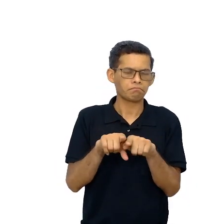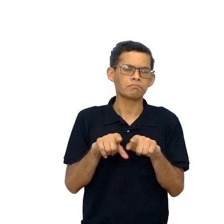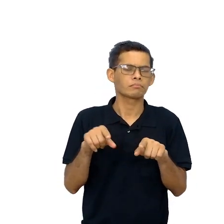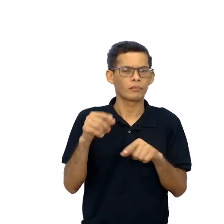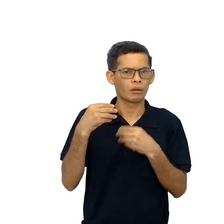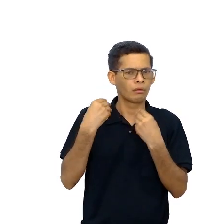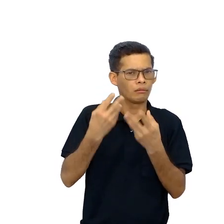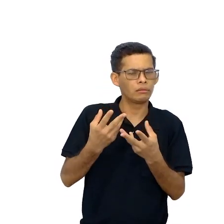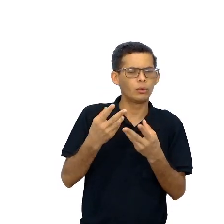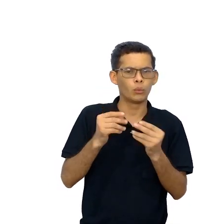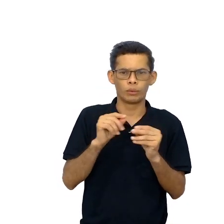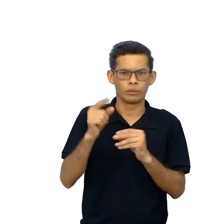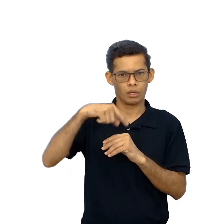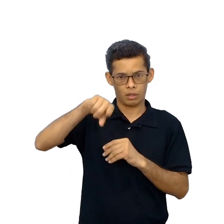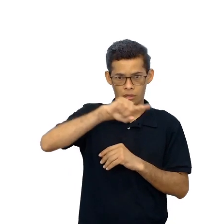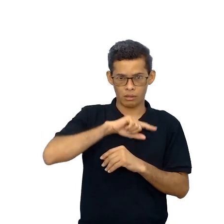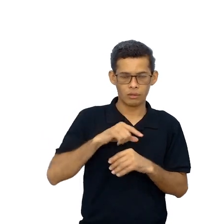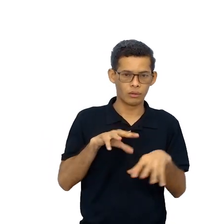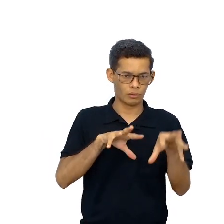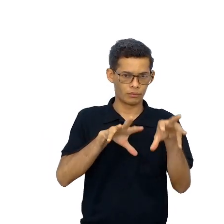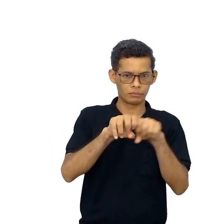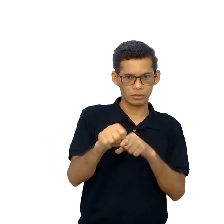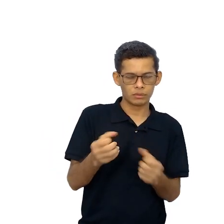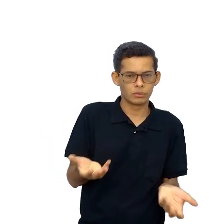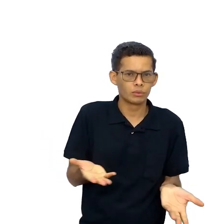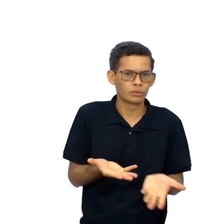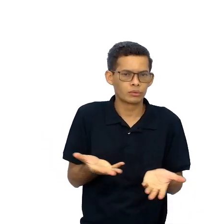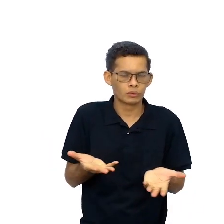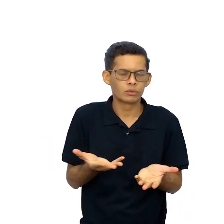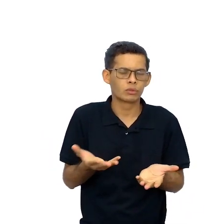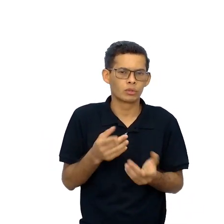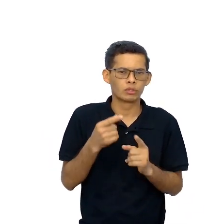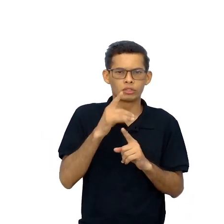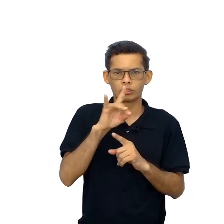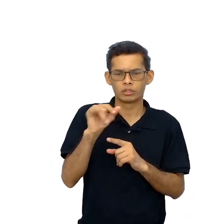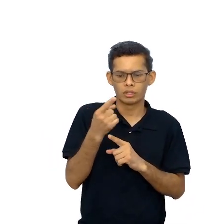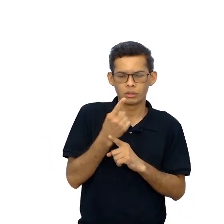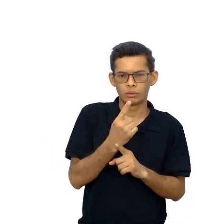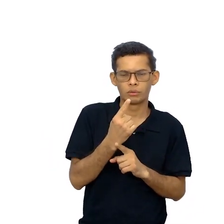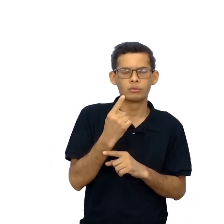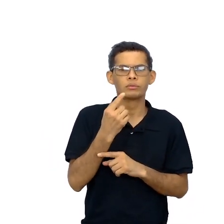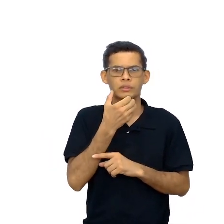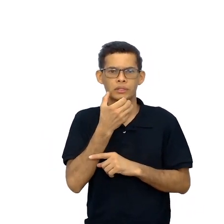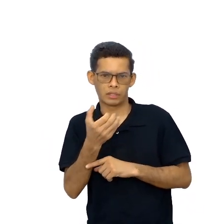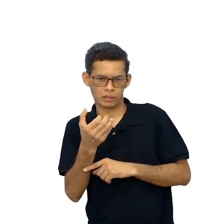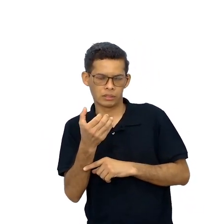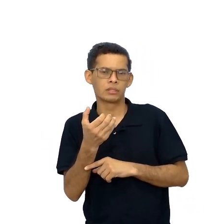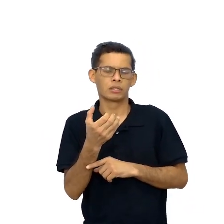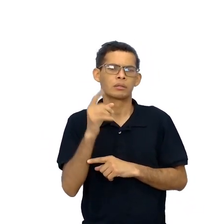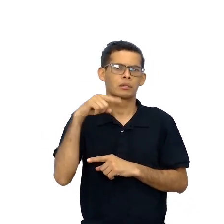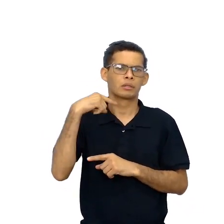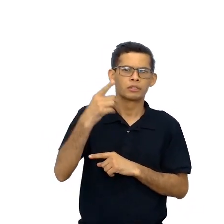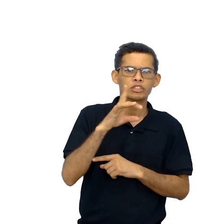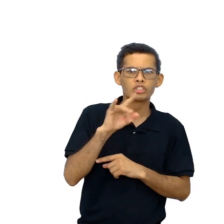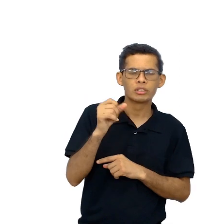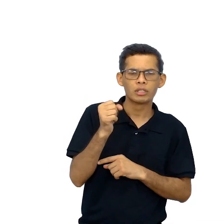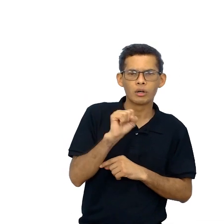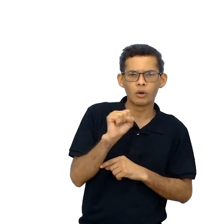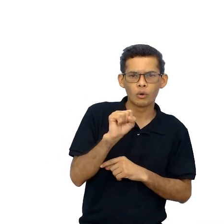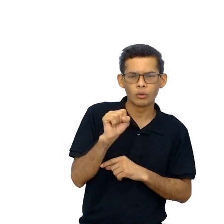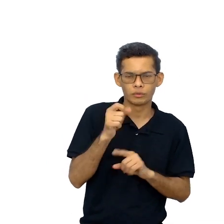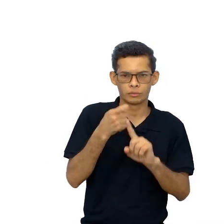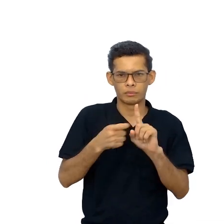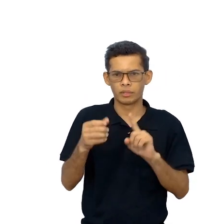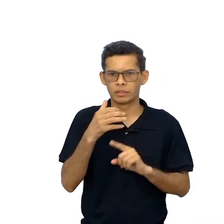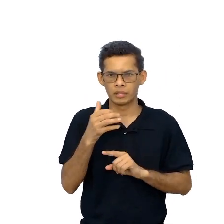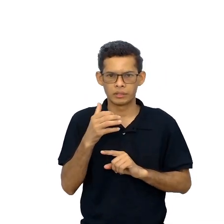que essa nossa formação de hoje, 1 de dezembro, depois nós teremos outro dia 8 de dezembro, e a aplicação